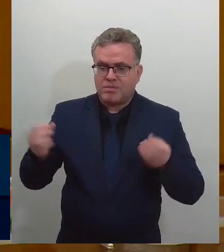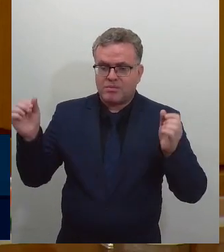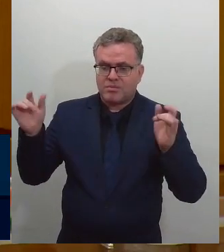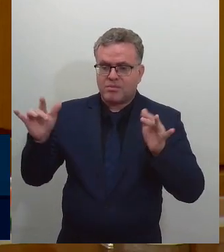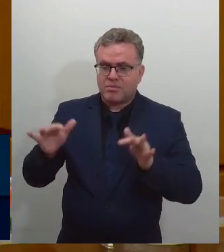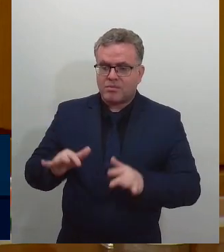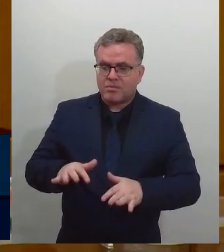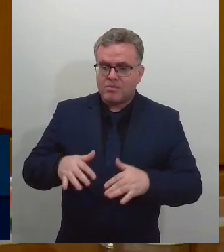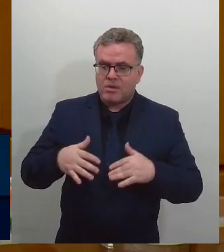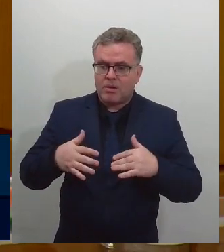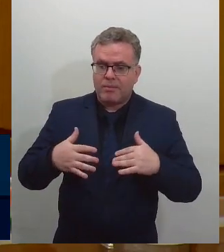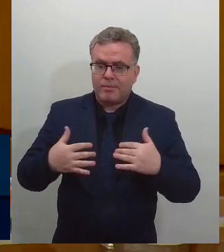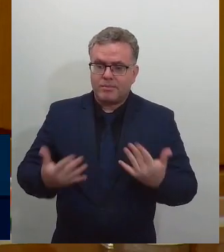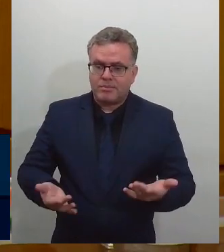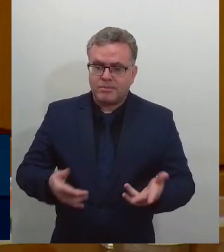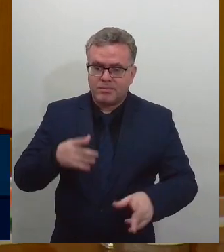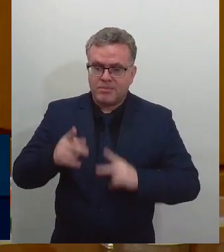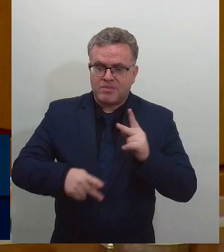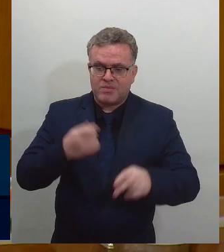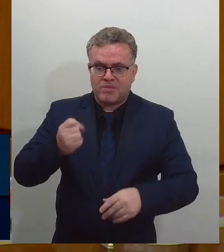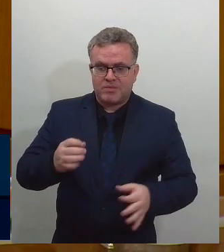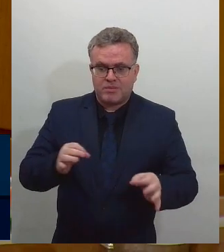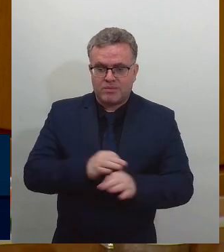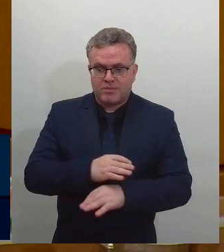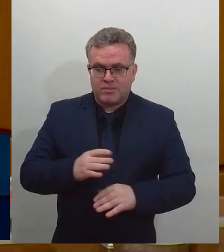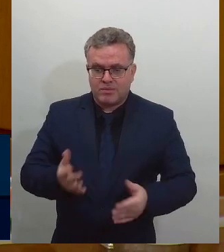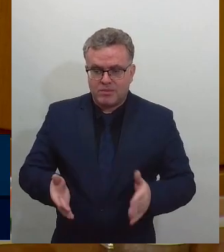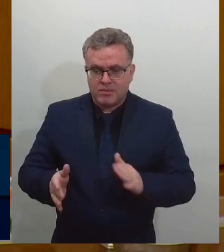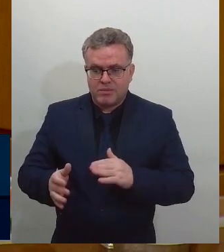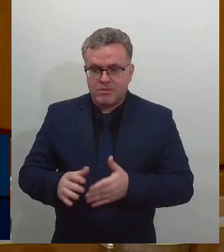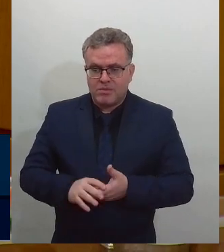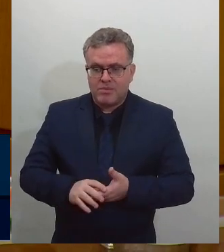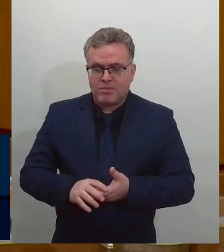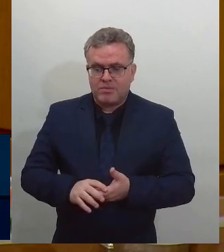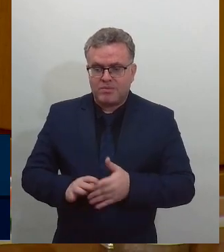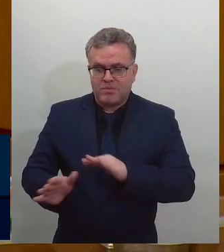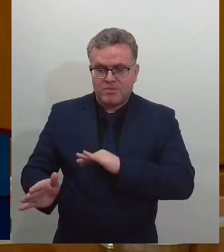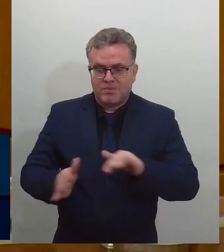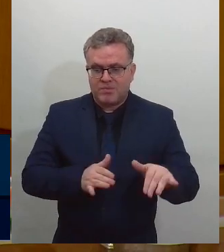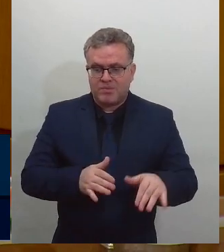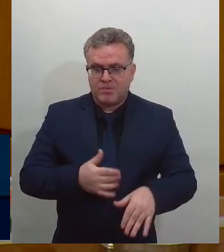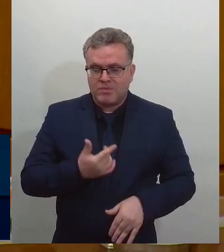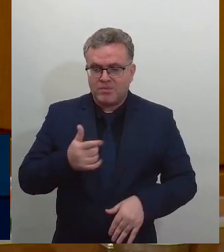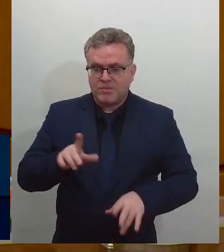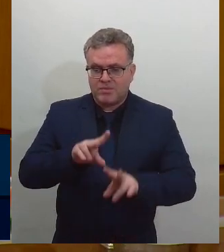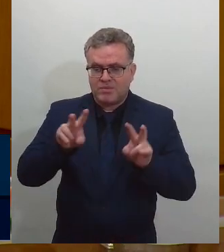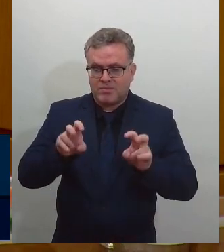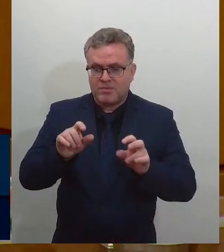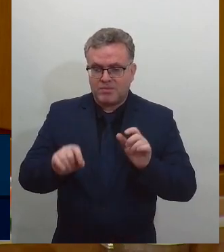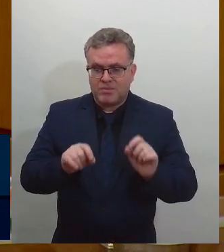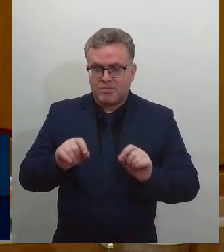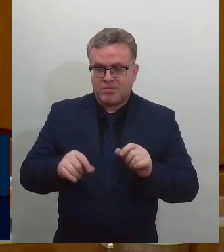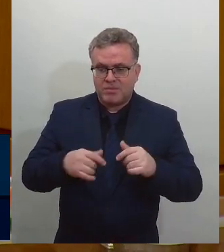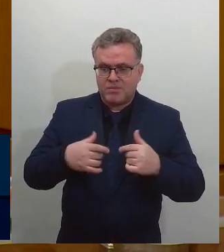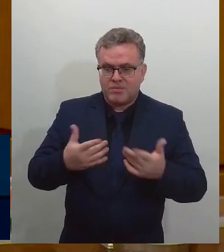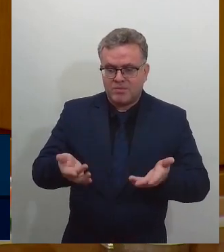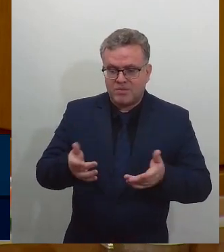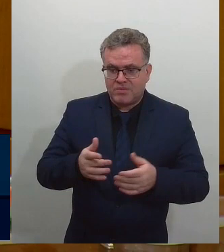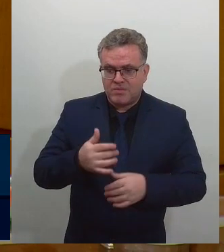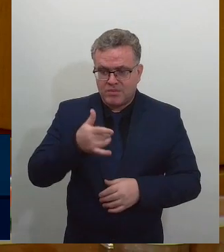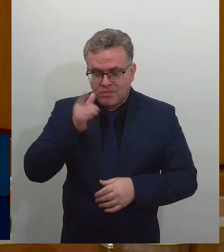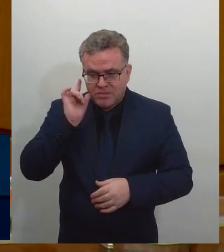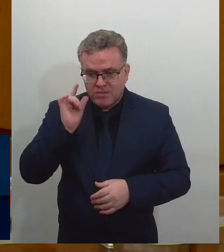população sergipana. Senhor presidente, também eu queria falar, porque ontem eu tomei conhecimento